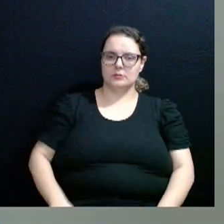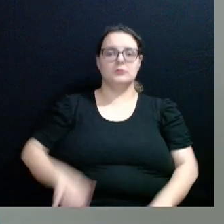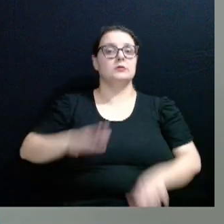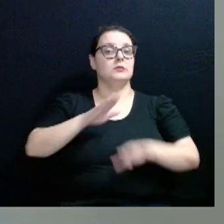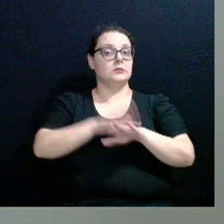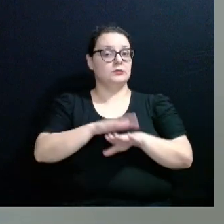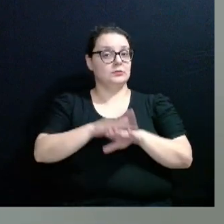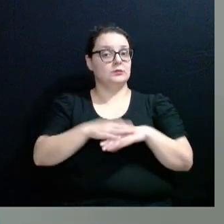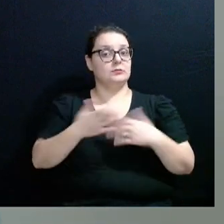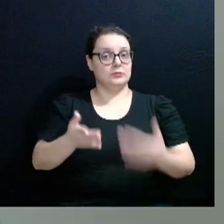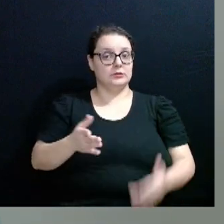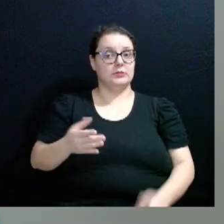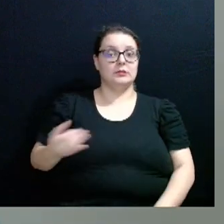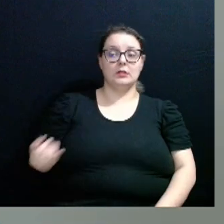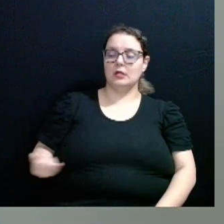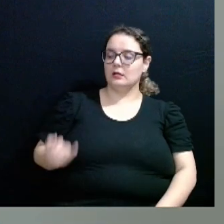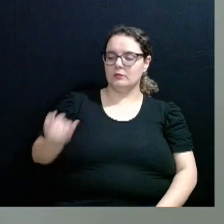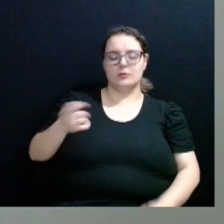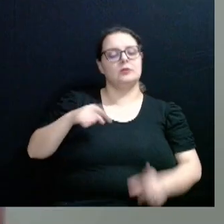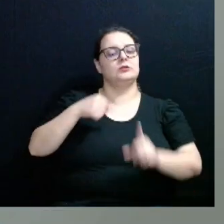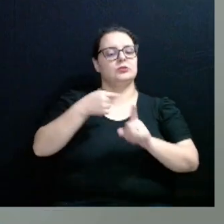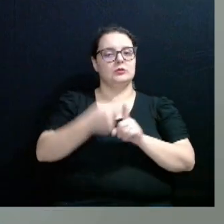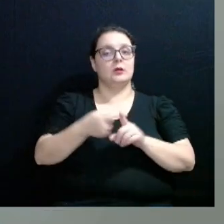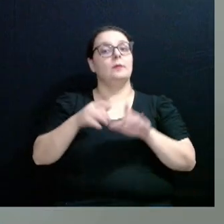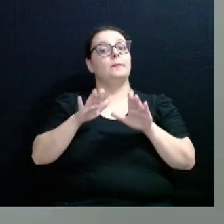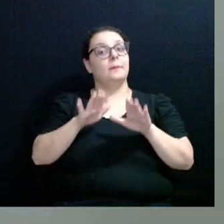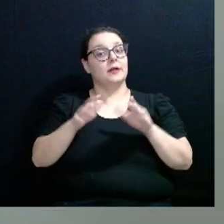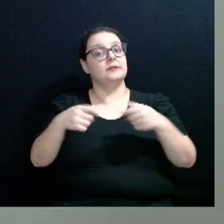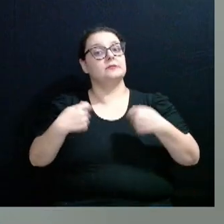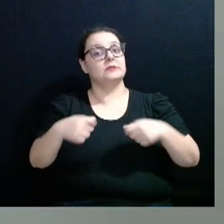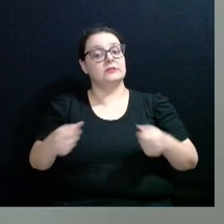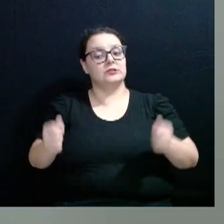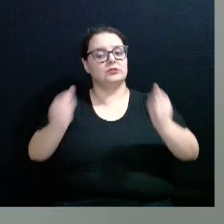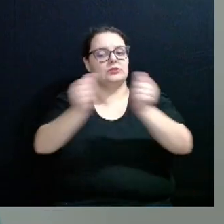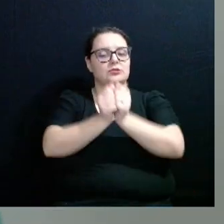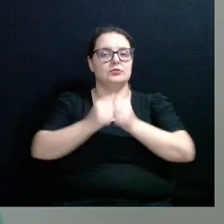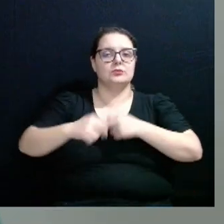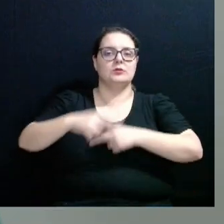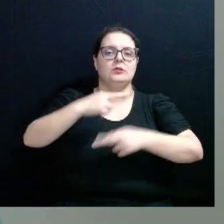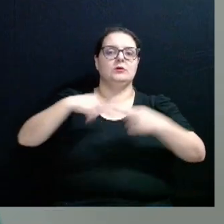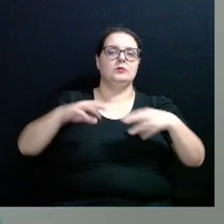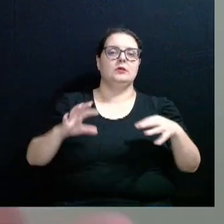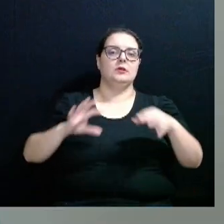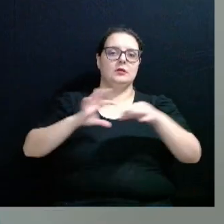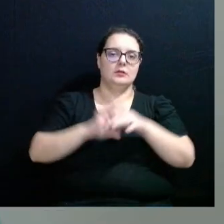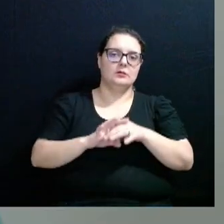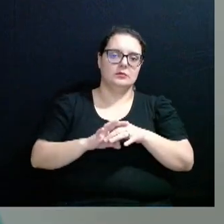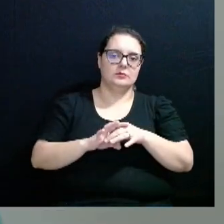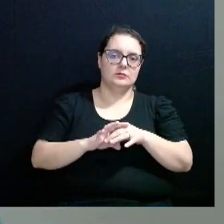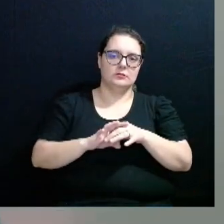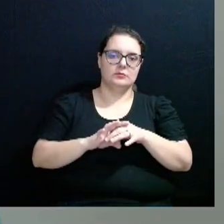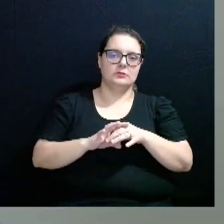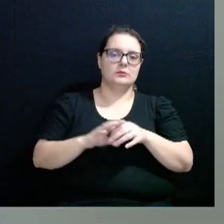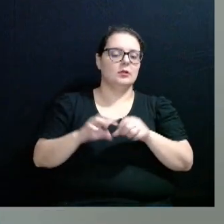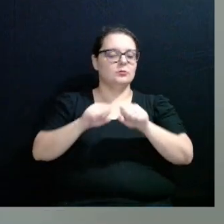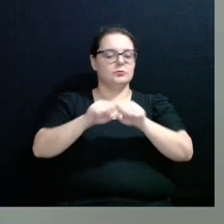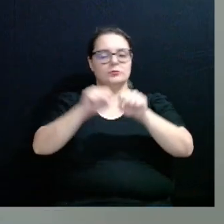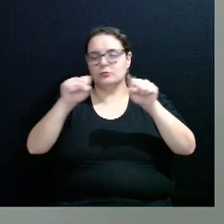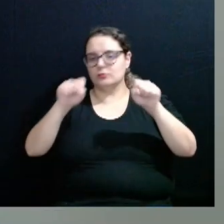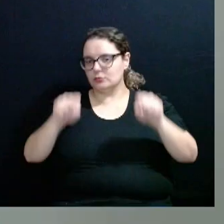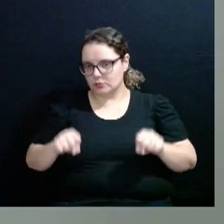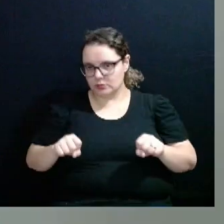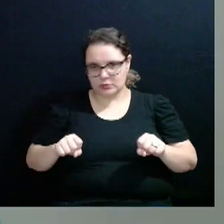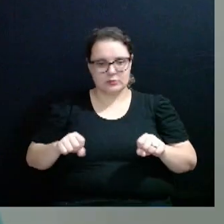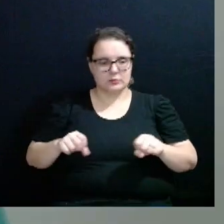extremamente positivas, porém elas devem estar intimamente ligadas com um sistema de encaminhamento para